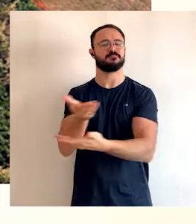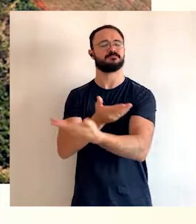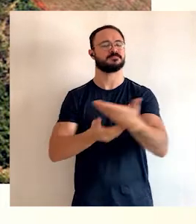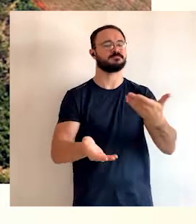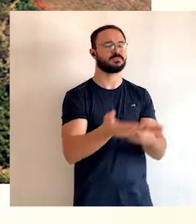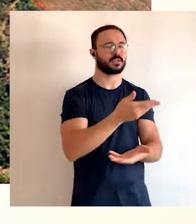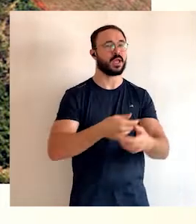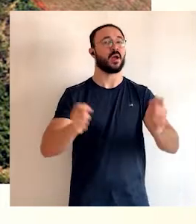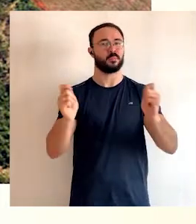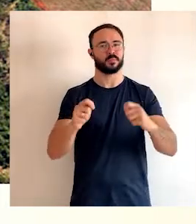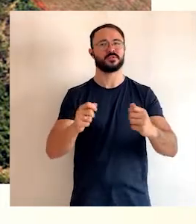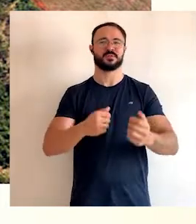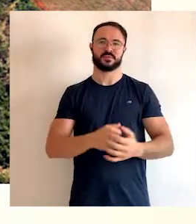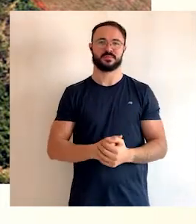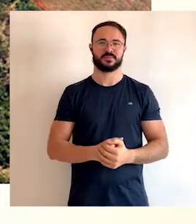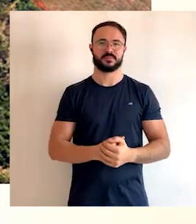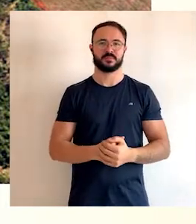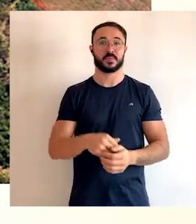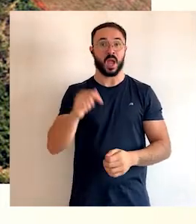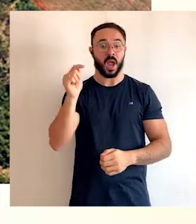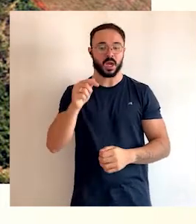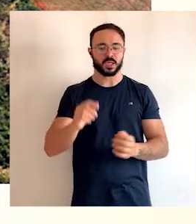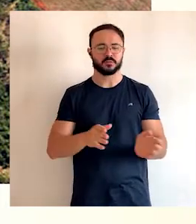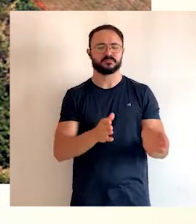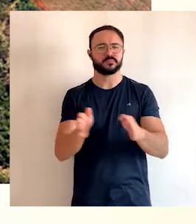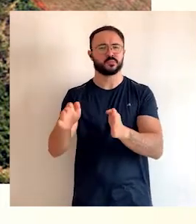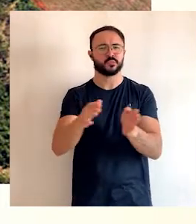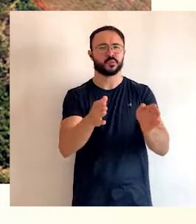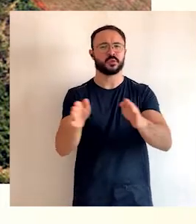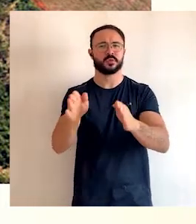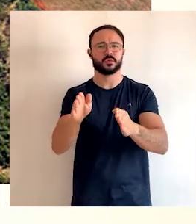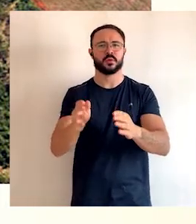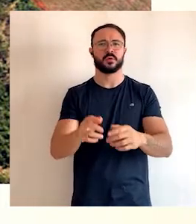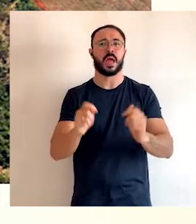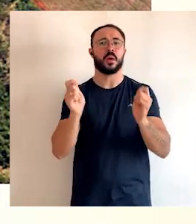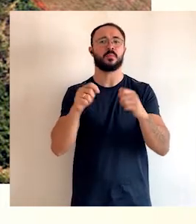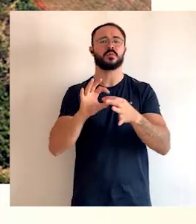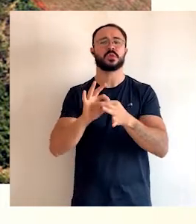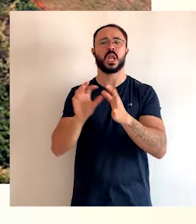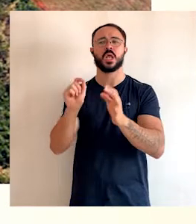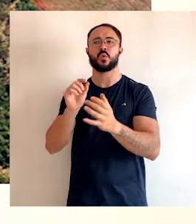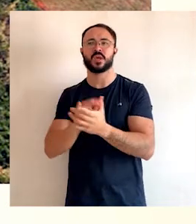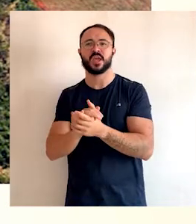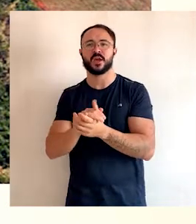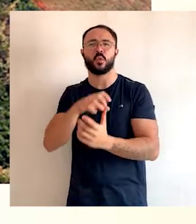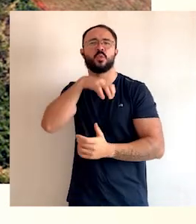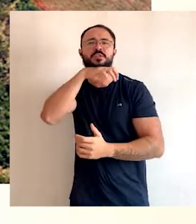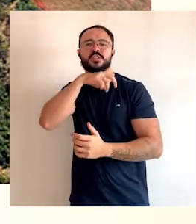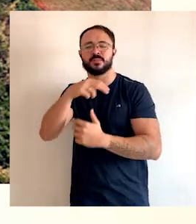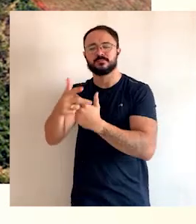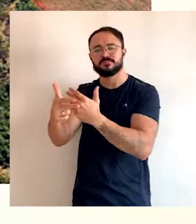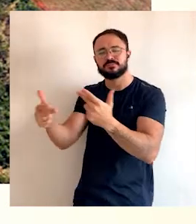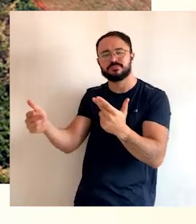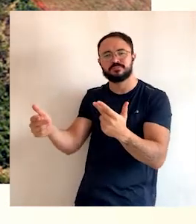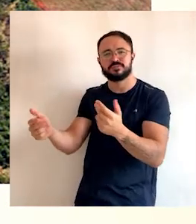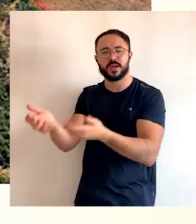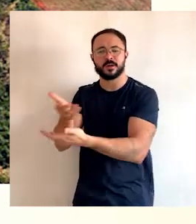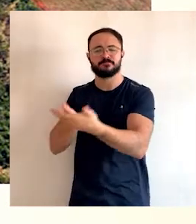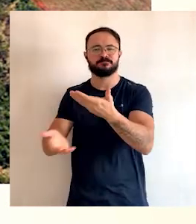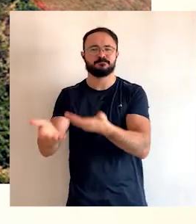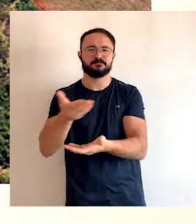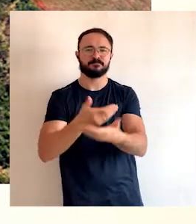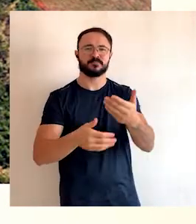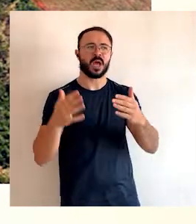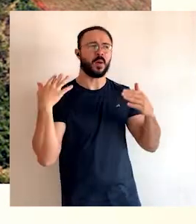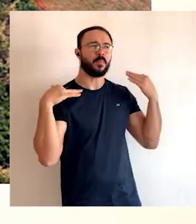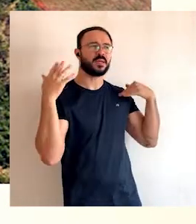possibilitar então o deslocamento de animais que vão conseguir, através dessa área protegida, transitar entre duas regiões.